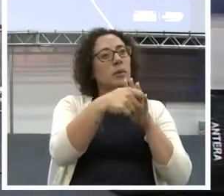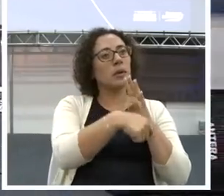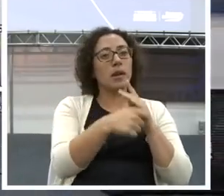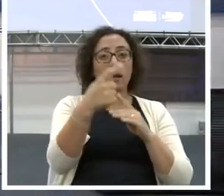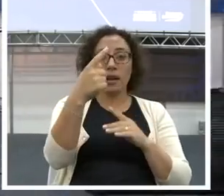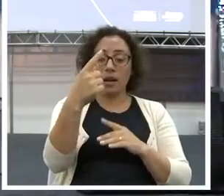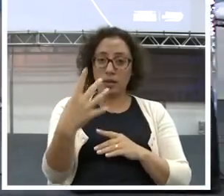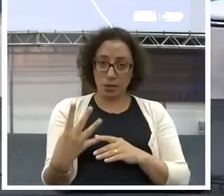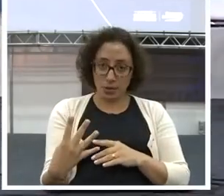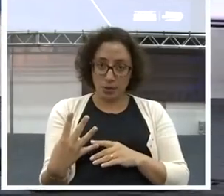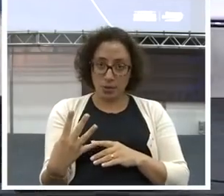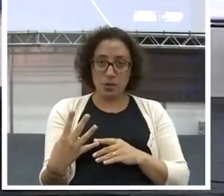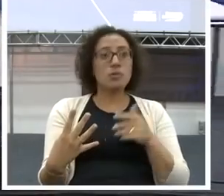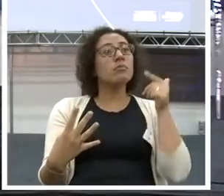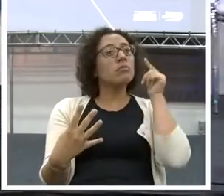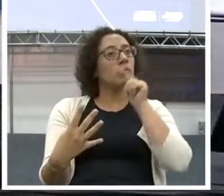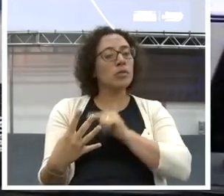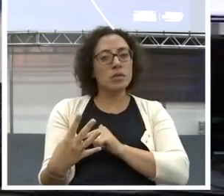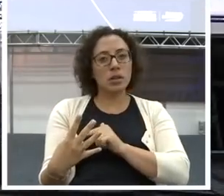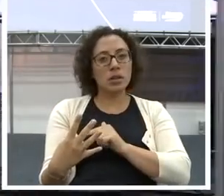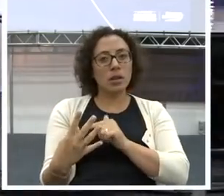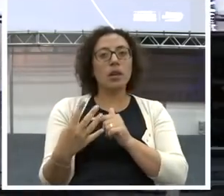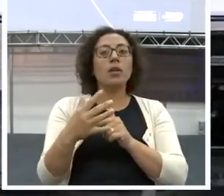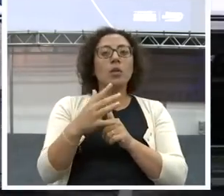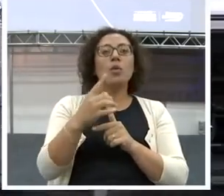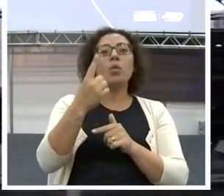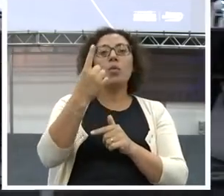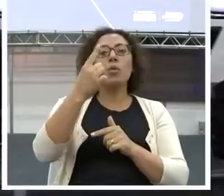Já tinha mais de um milhão na minha conta de novo. O que é isso?